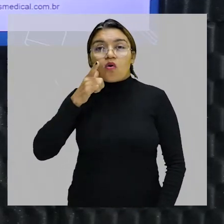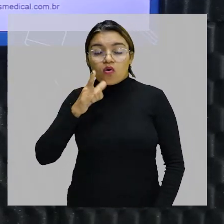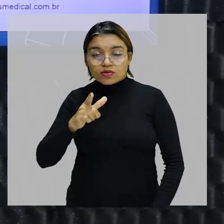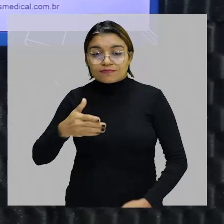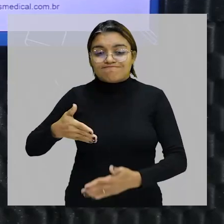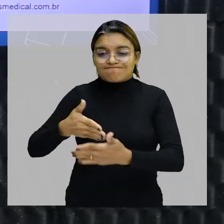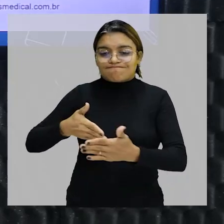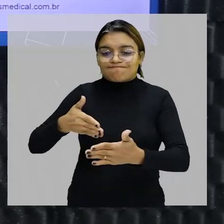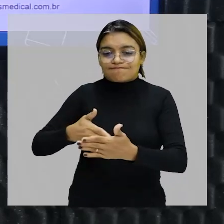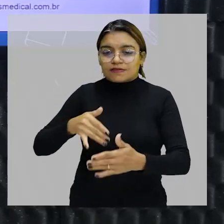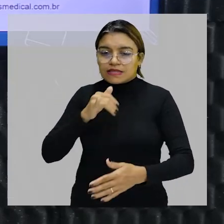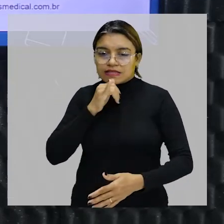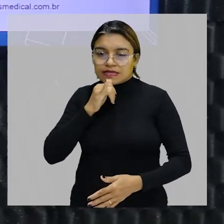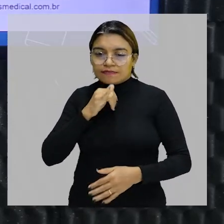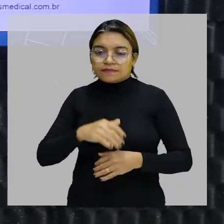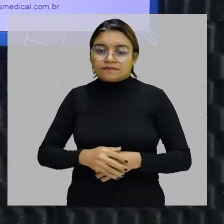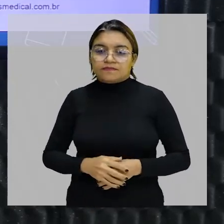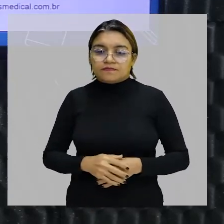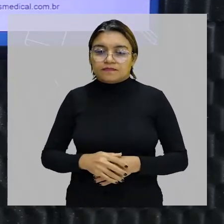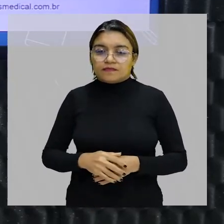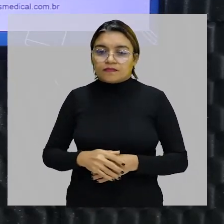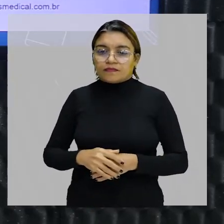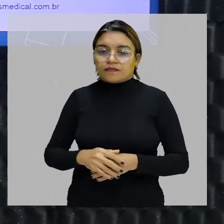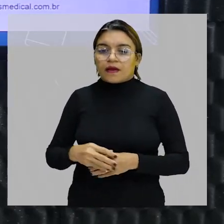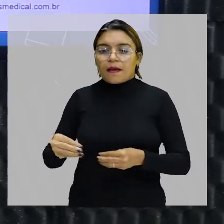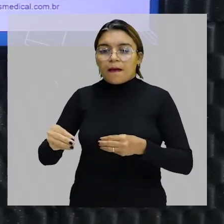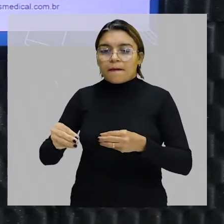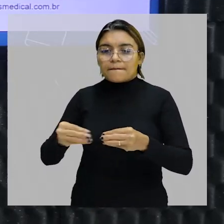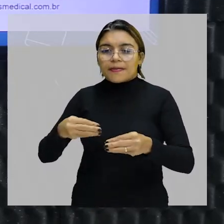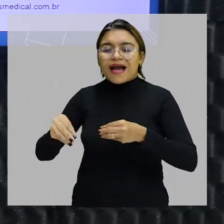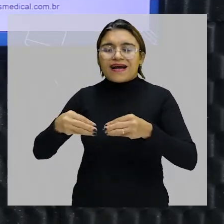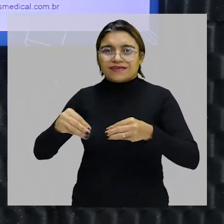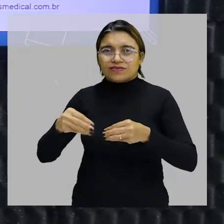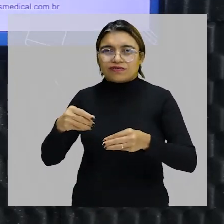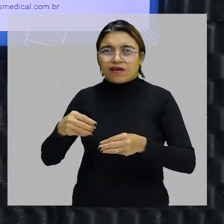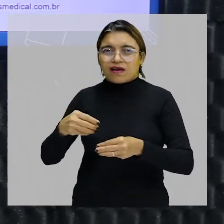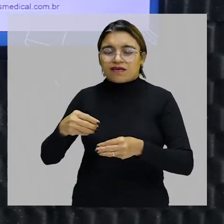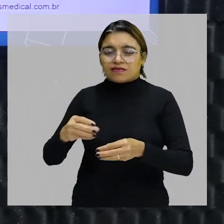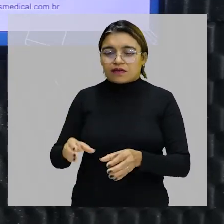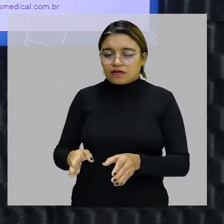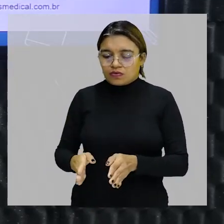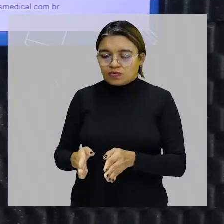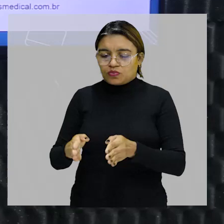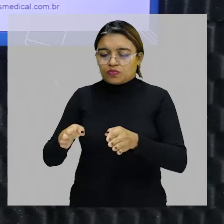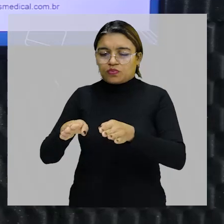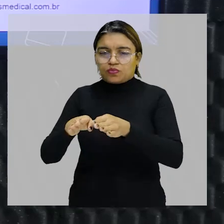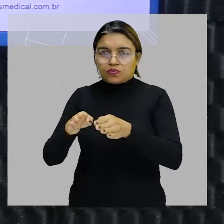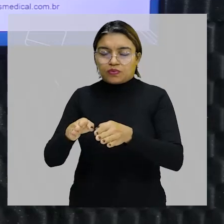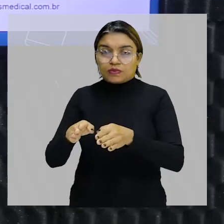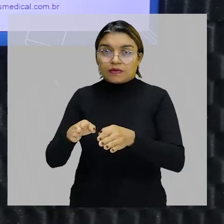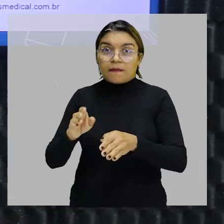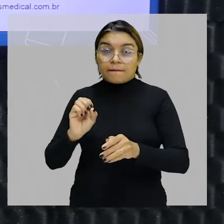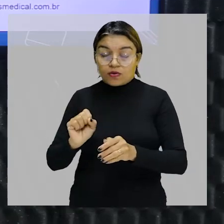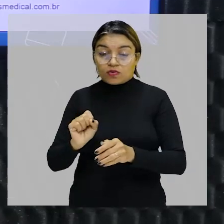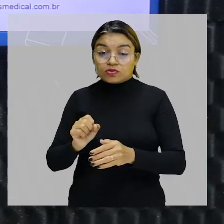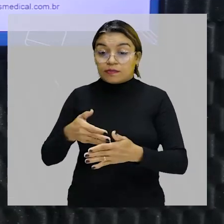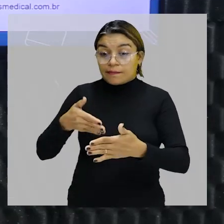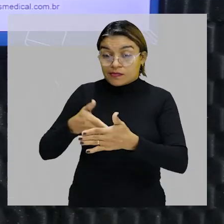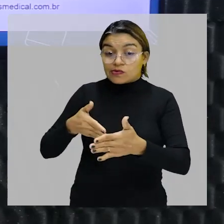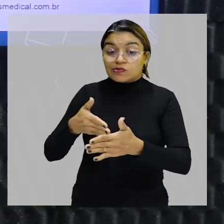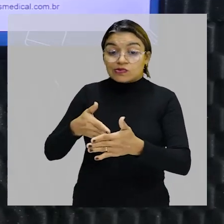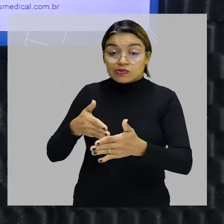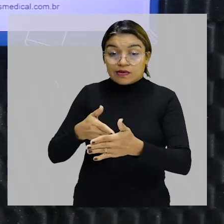eu coloquei um plástico, né? Uma garrafinha plástica, ela pode barrar as partículas beta. As partículas betas têm um poder